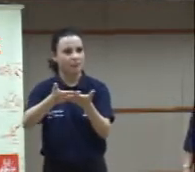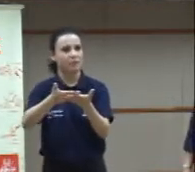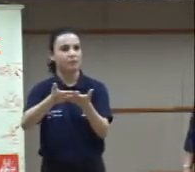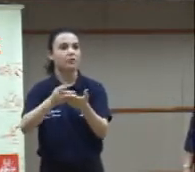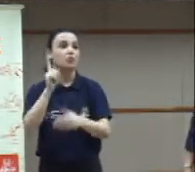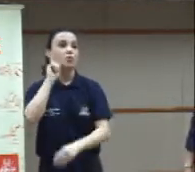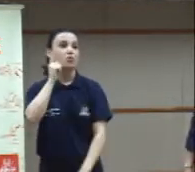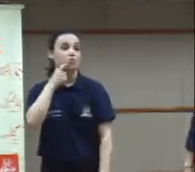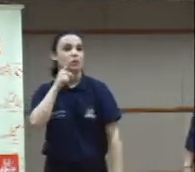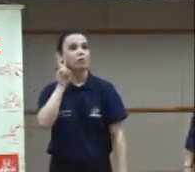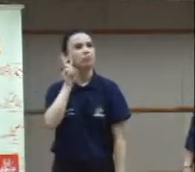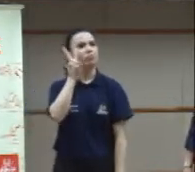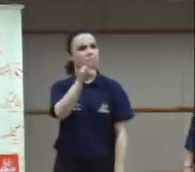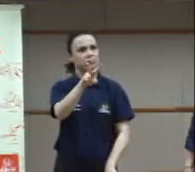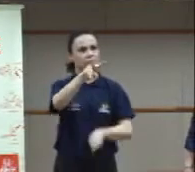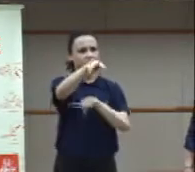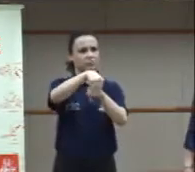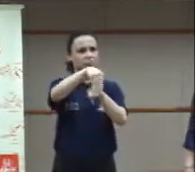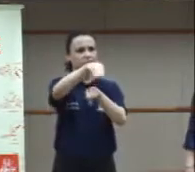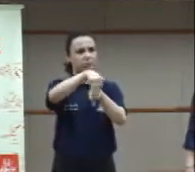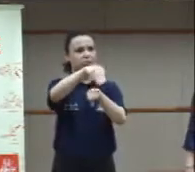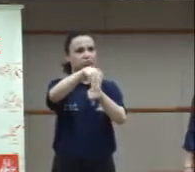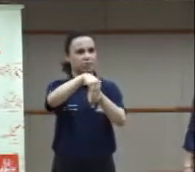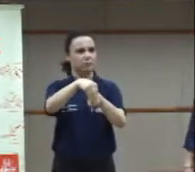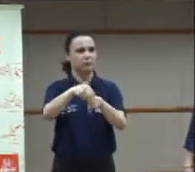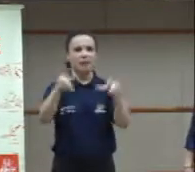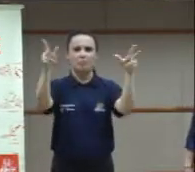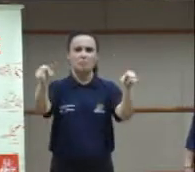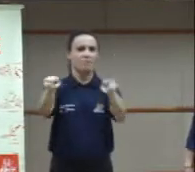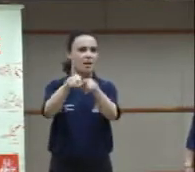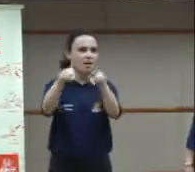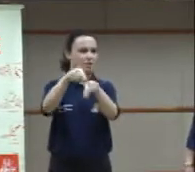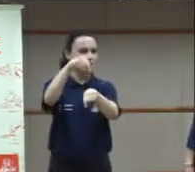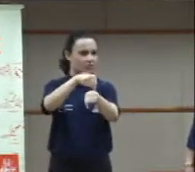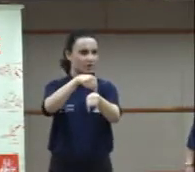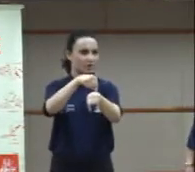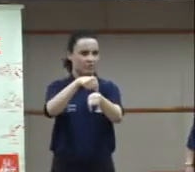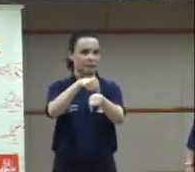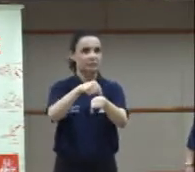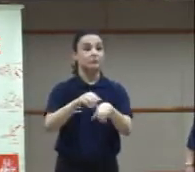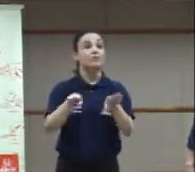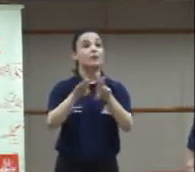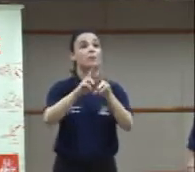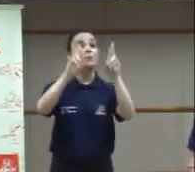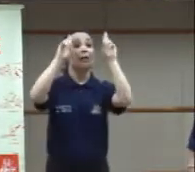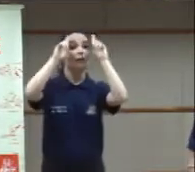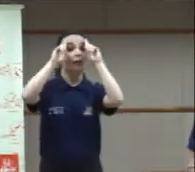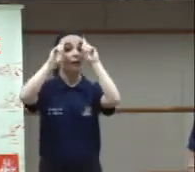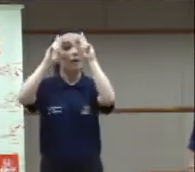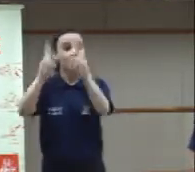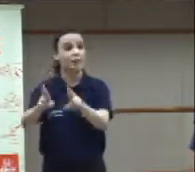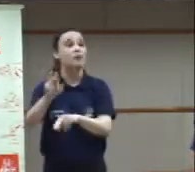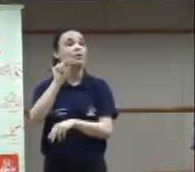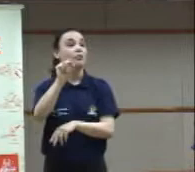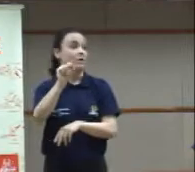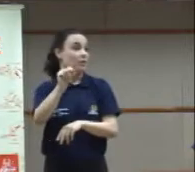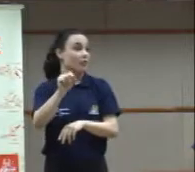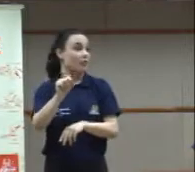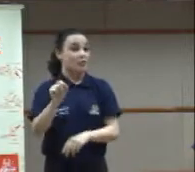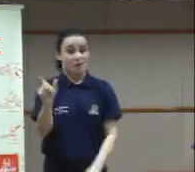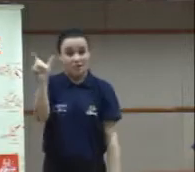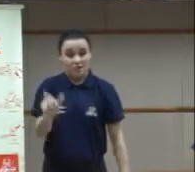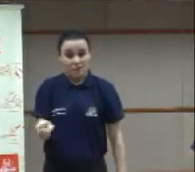Libras, língua brasileira de sinais, e respeitar o direito à correção de textos sob